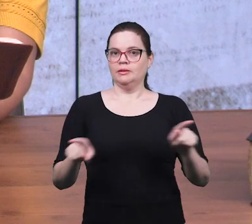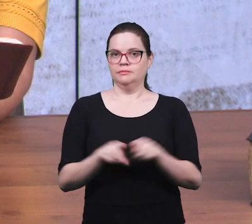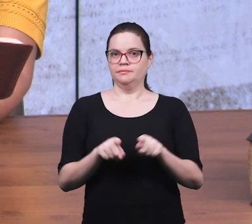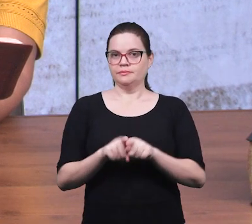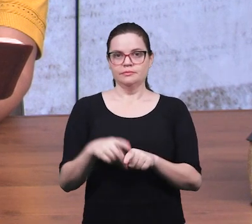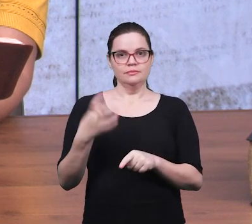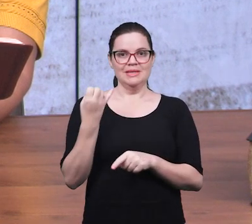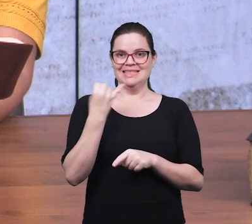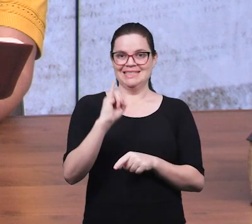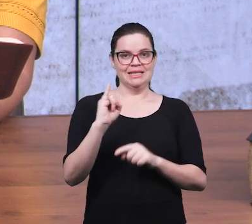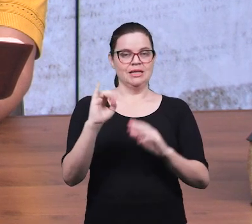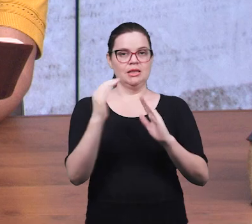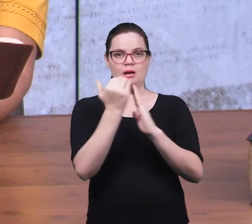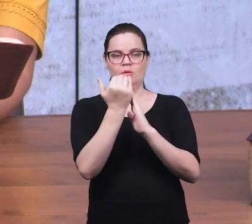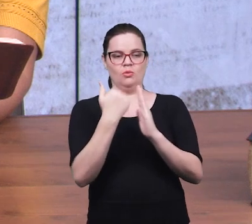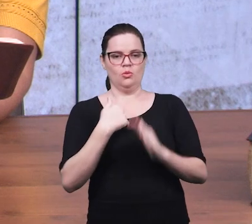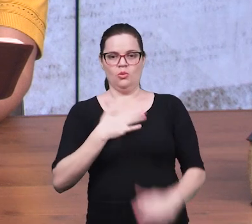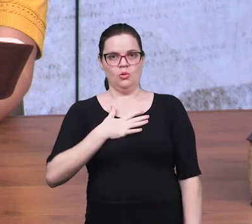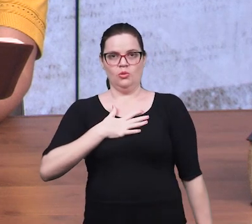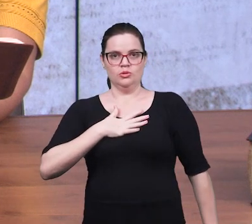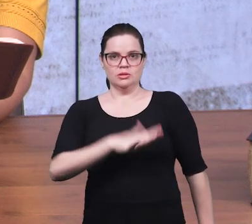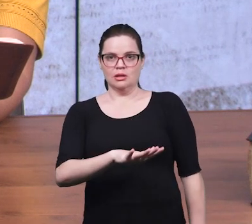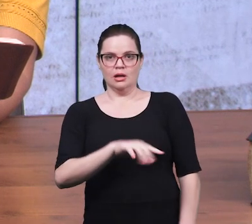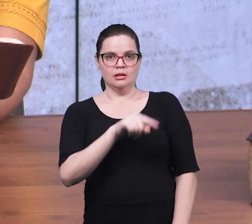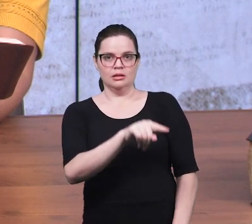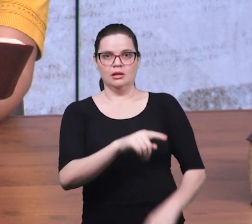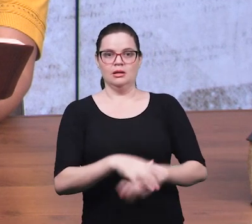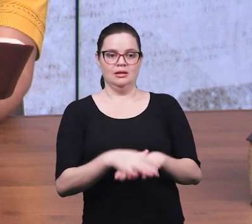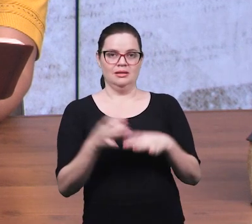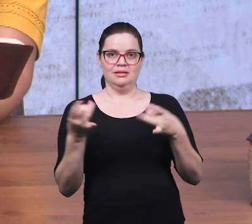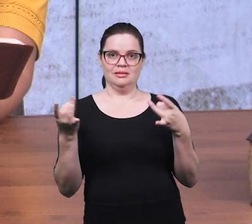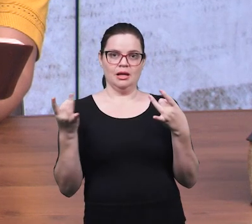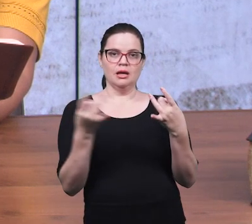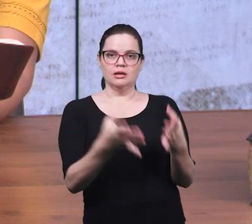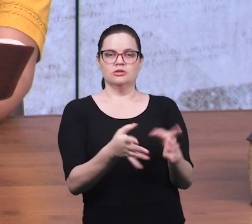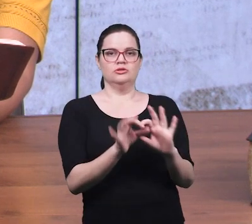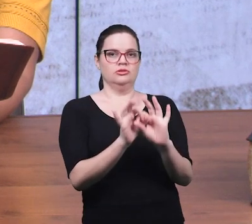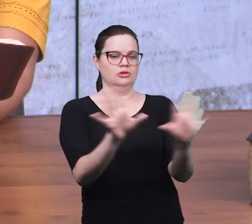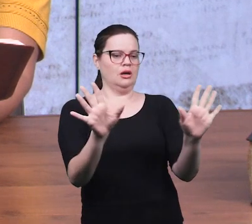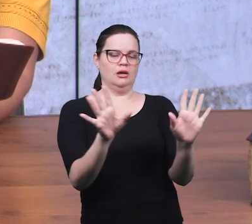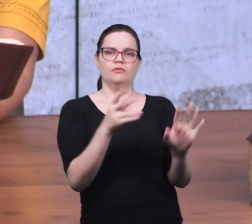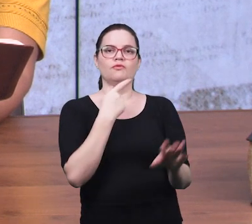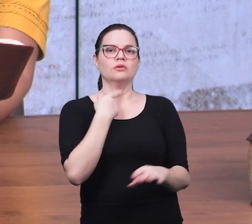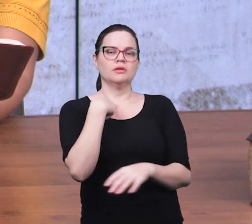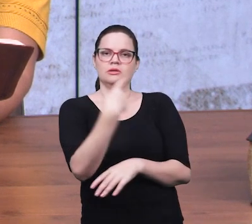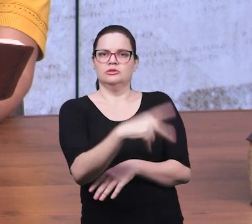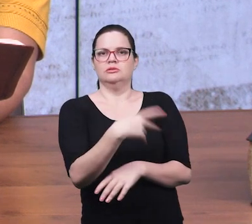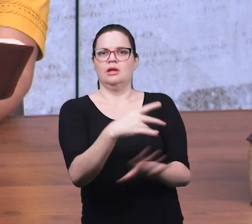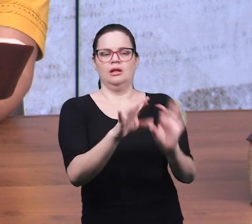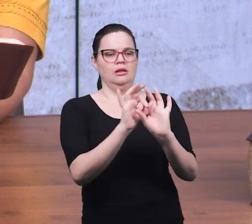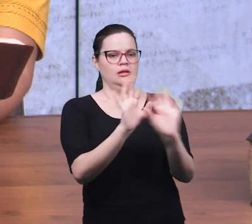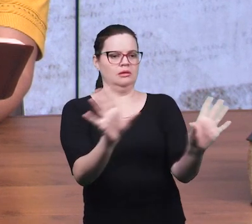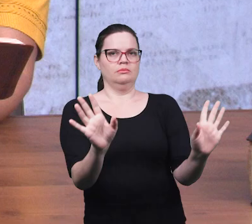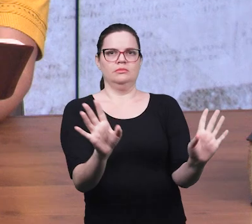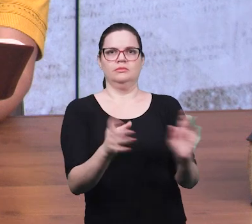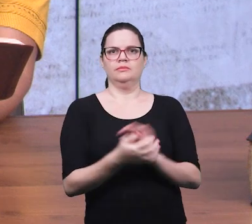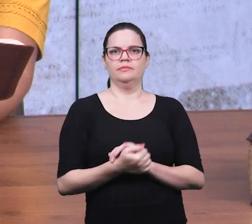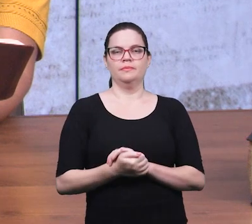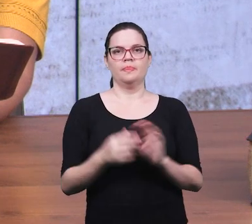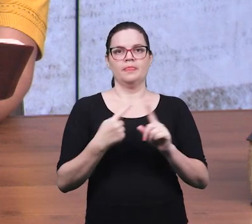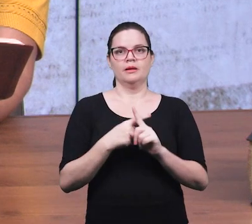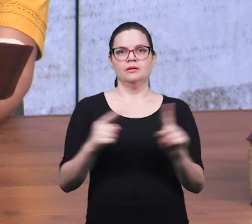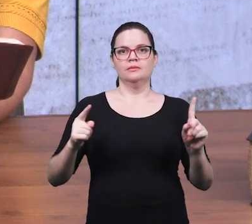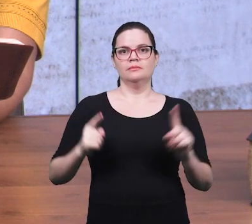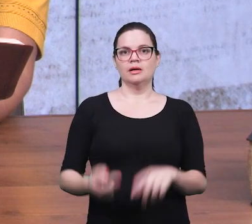não contentares dela, e a deixarás ir à sua vontade, mas de sorte